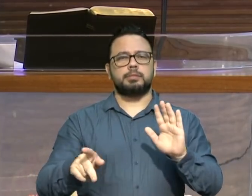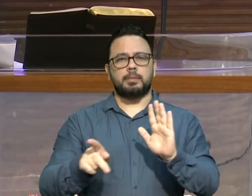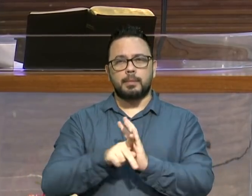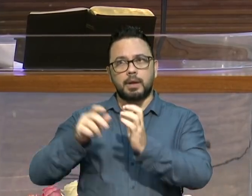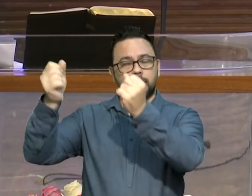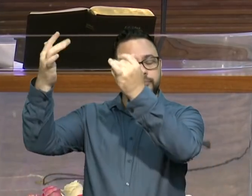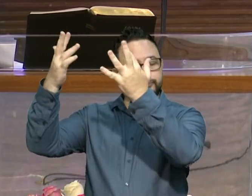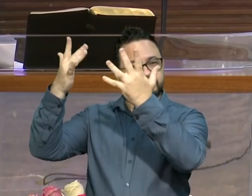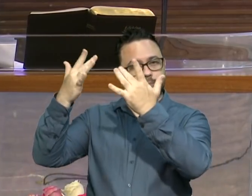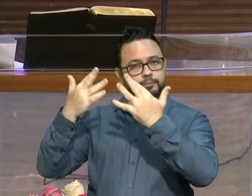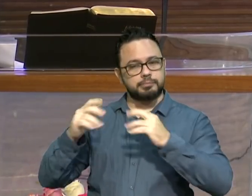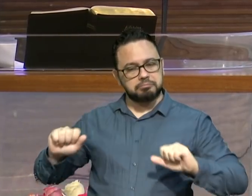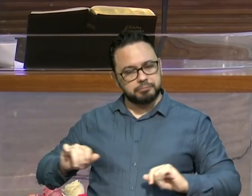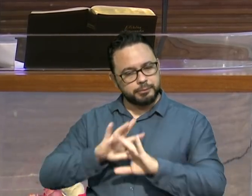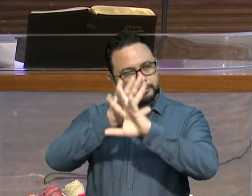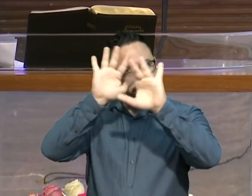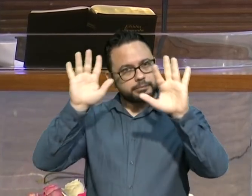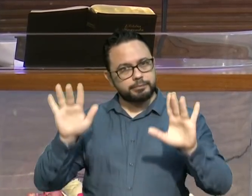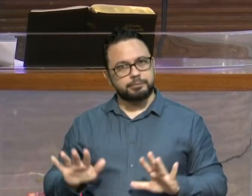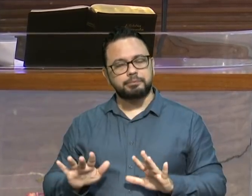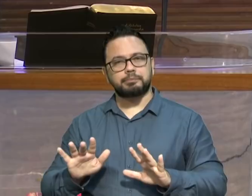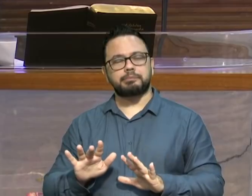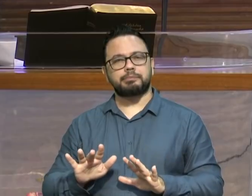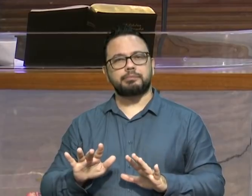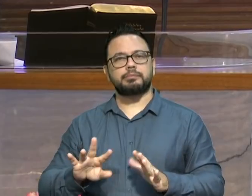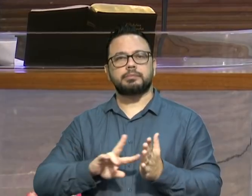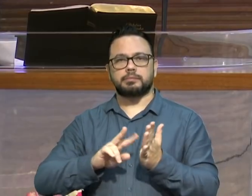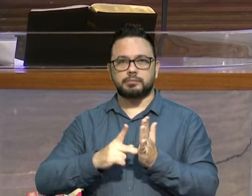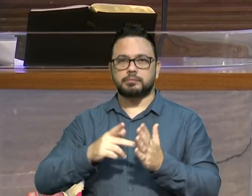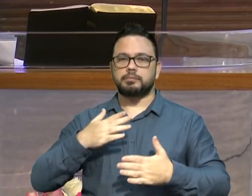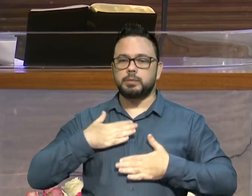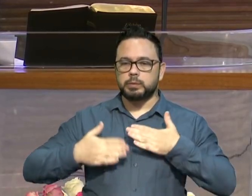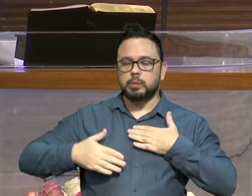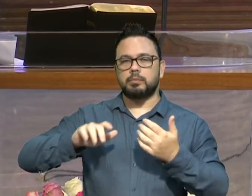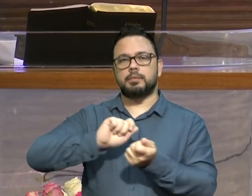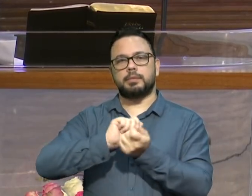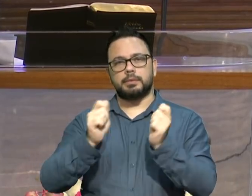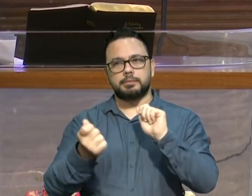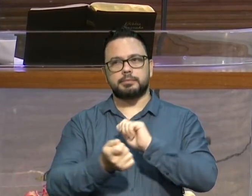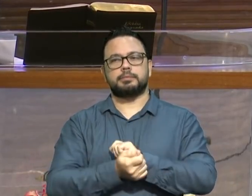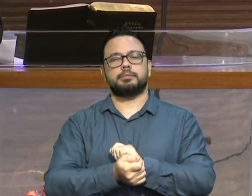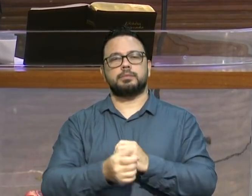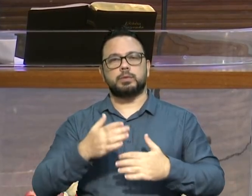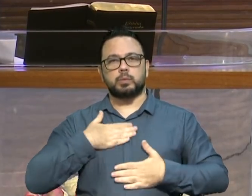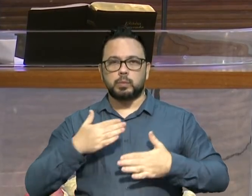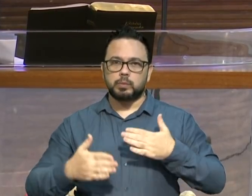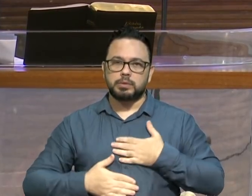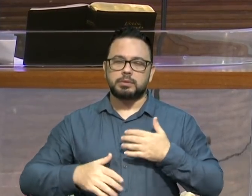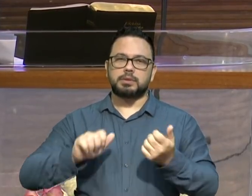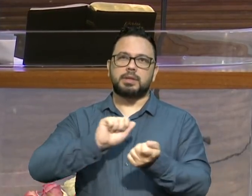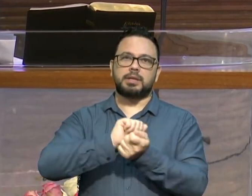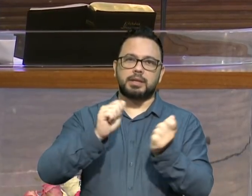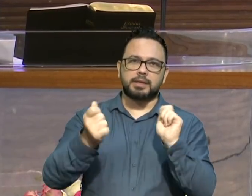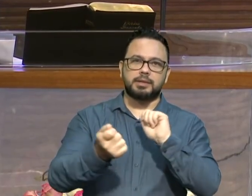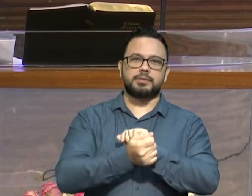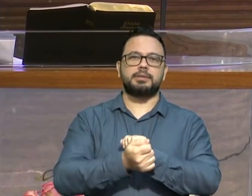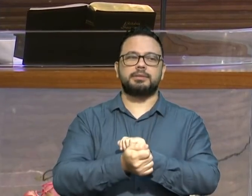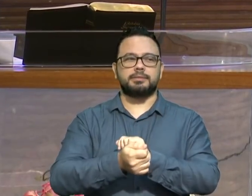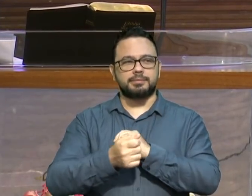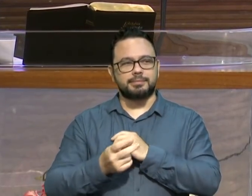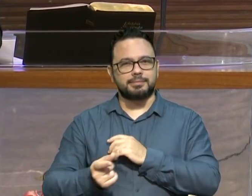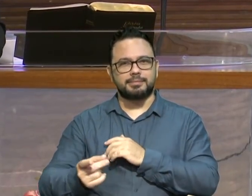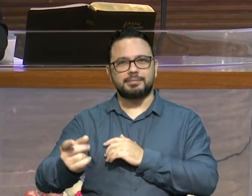a glorificação é a nossa adaptação para a eternidade o nosso corpo ser adaptado para a eternidade